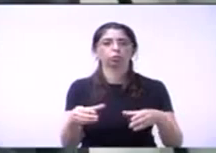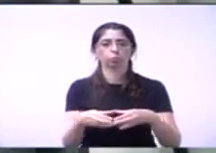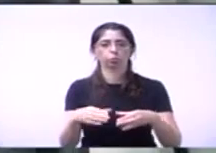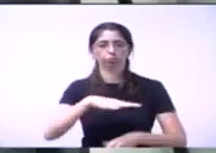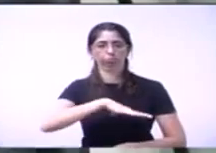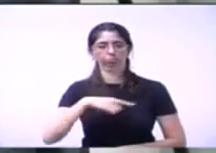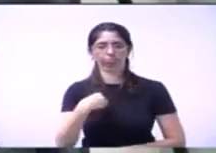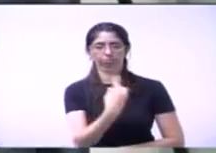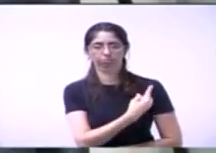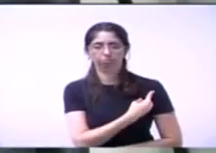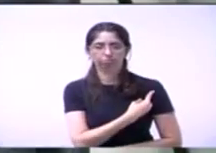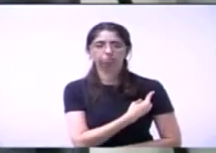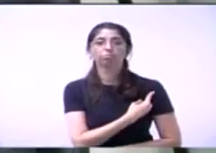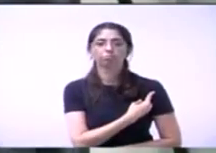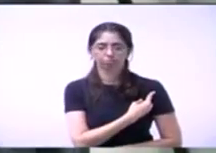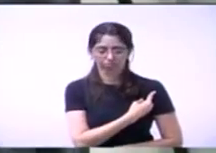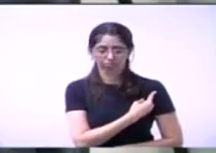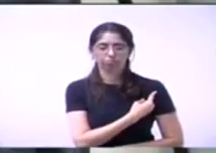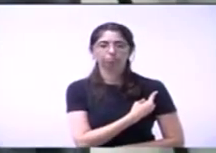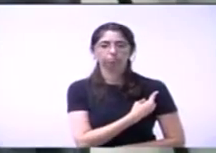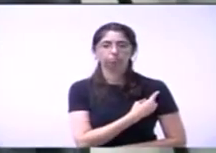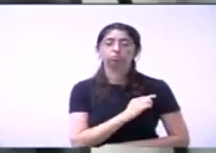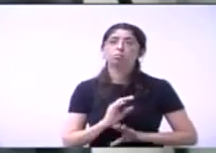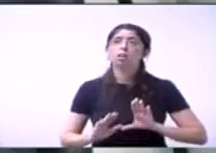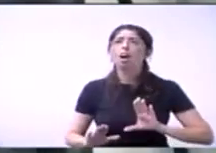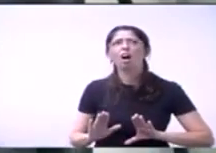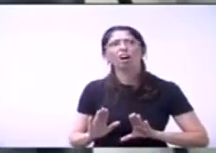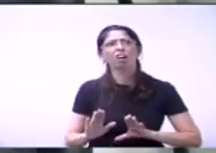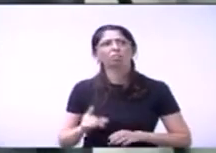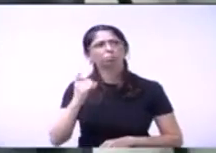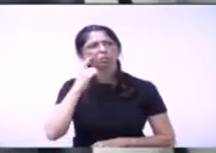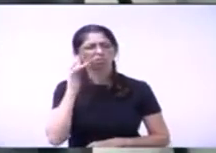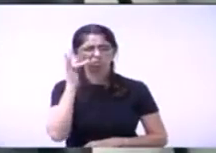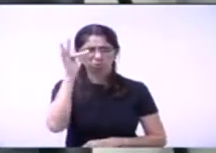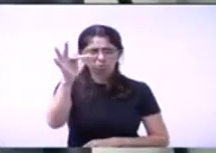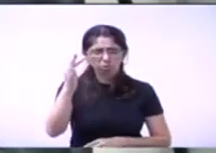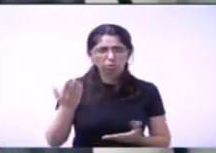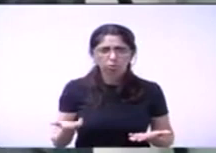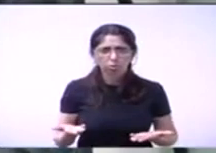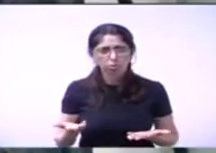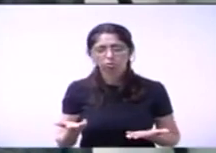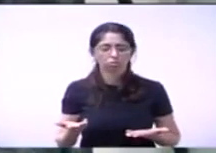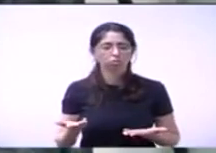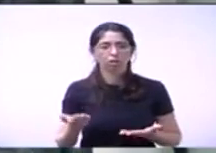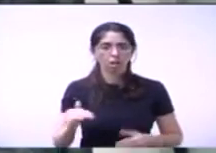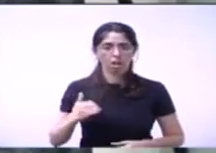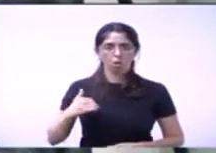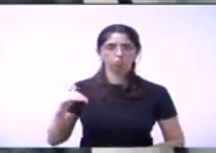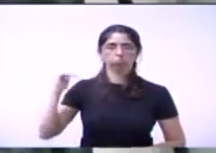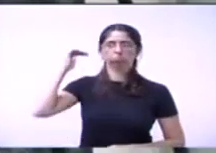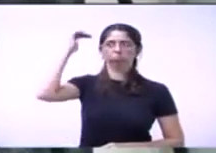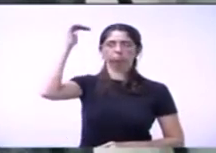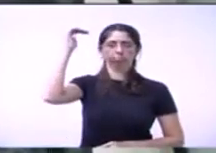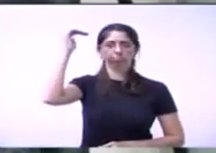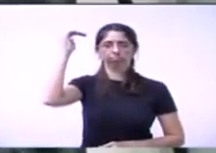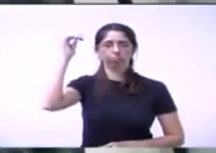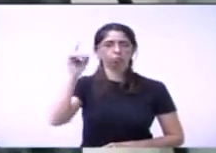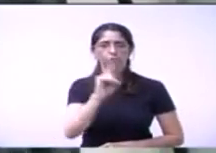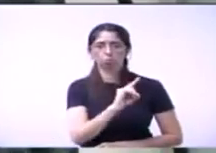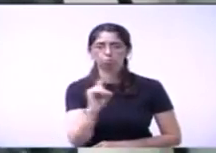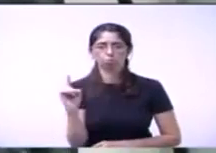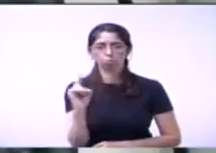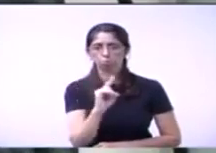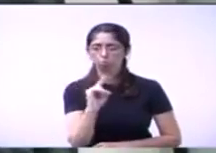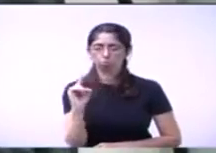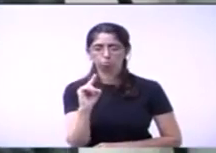cidade. Não me imagino e não me coloco acima de absolutamente ninguém dos